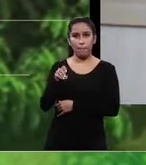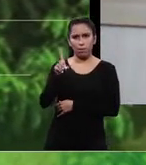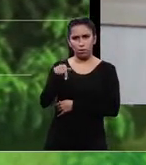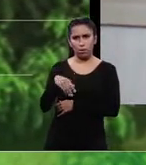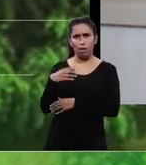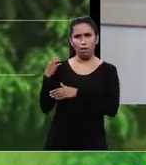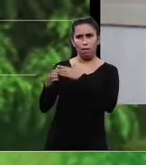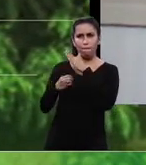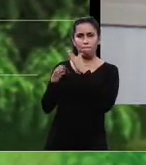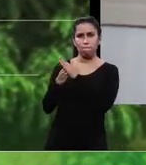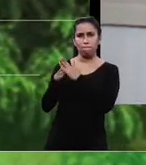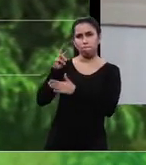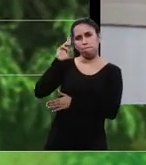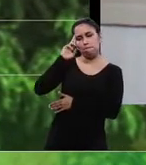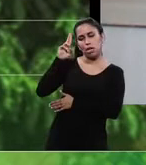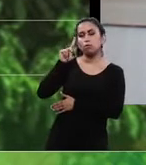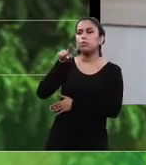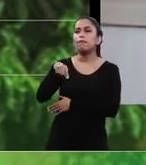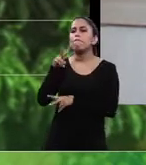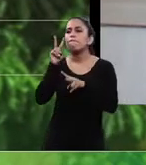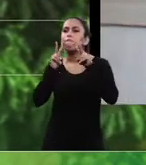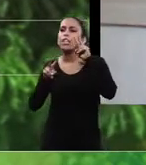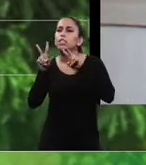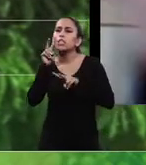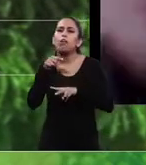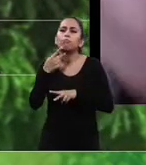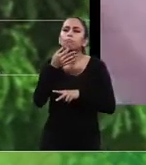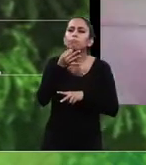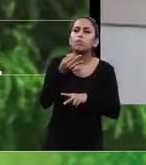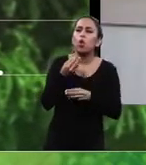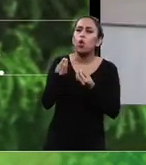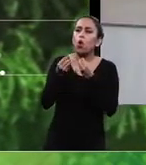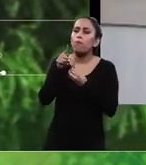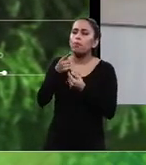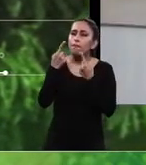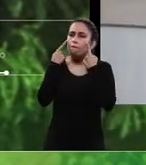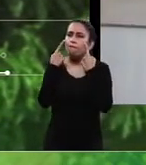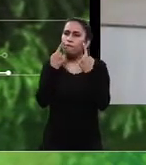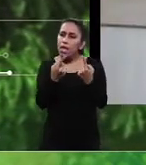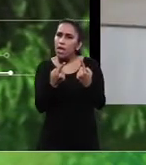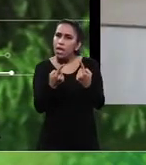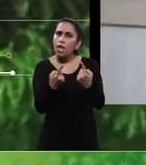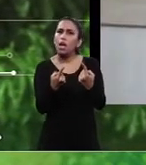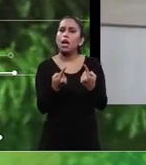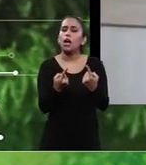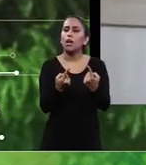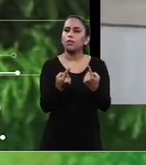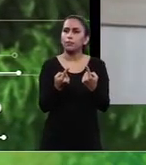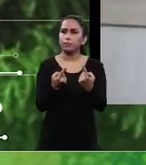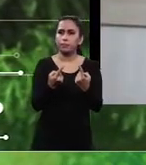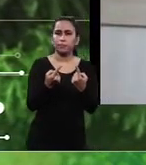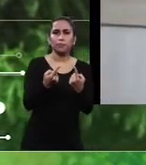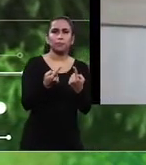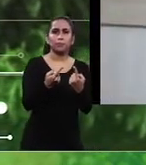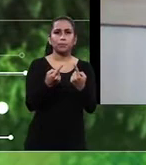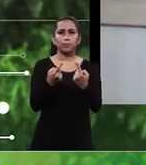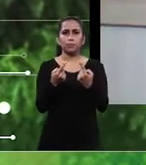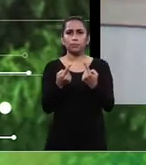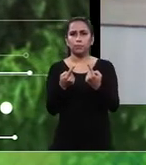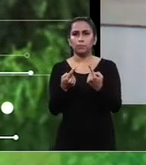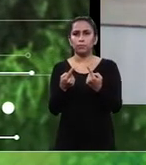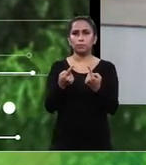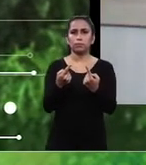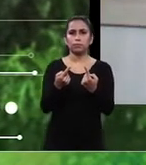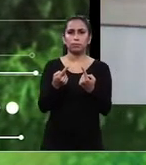a sua visão neste mesmo sentido? Como você vê esse cenário? Levando em consideração, recentemente,